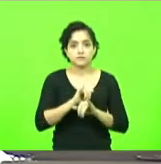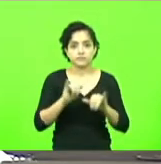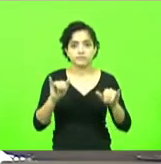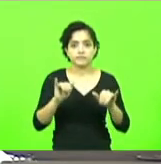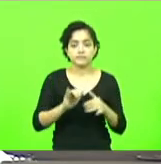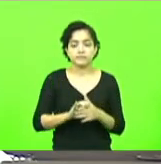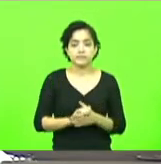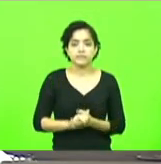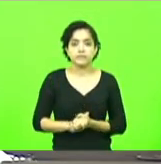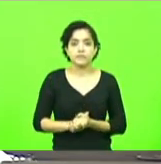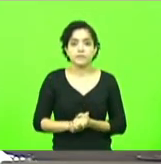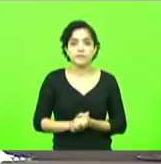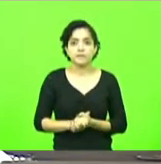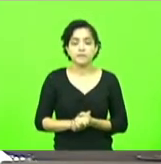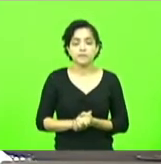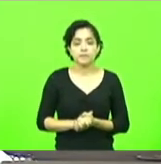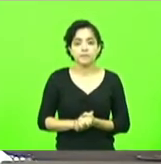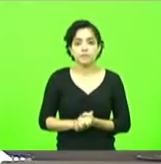Obrigado.